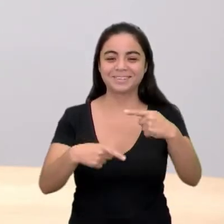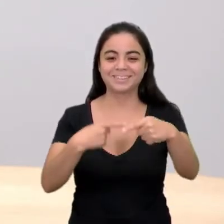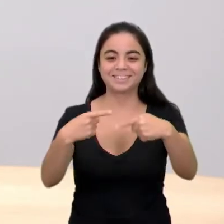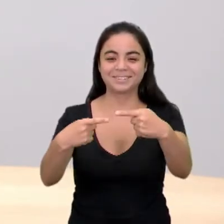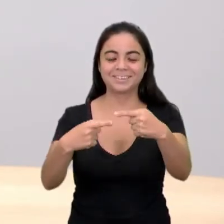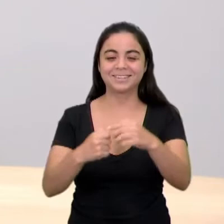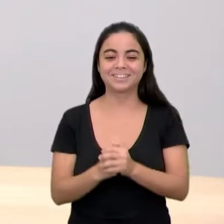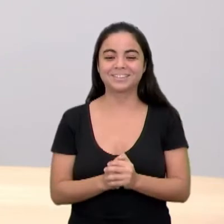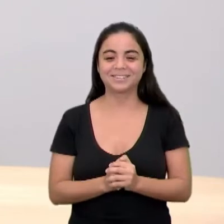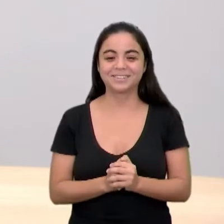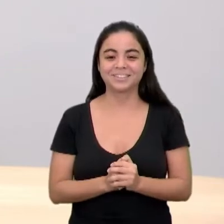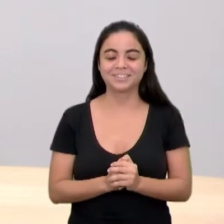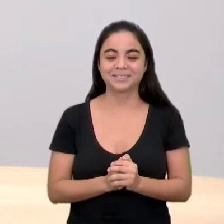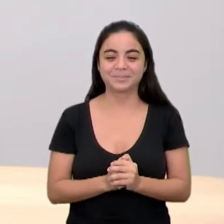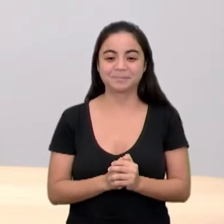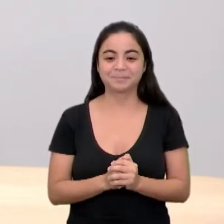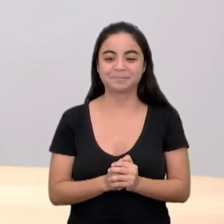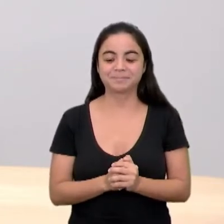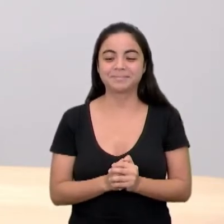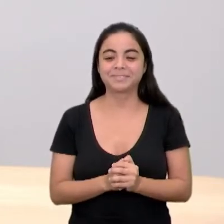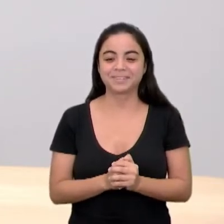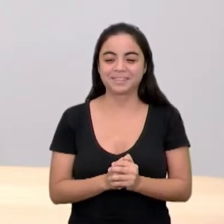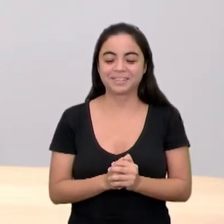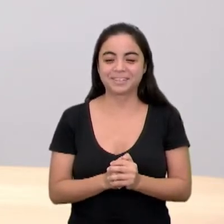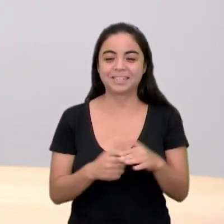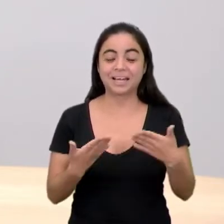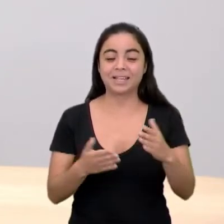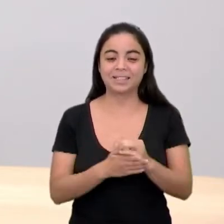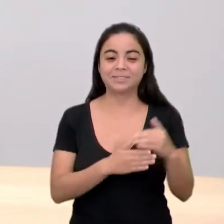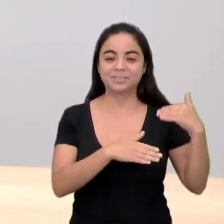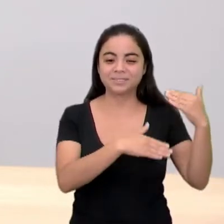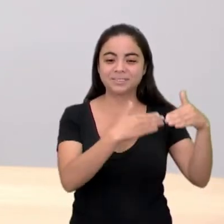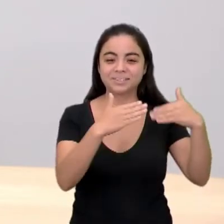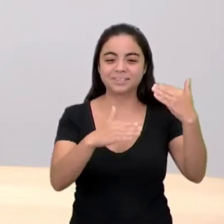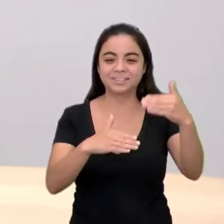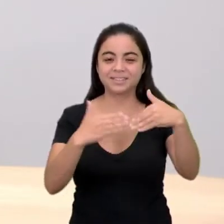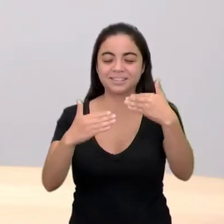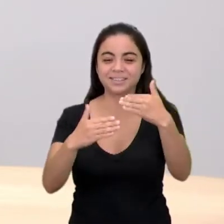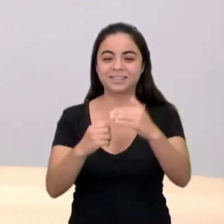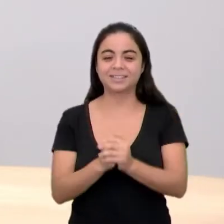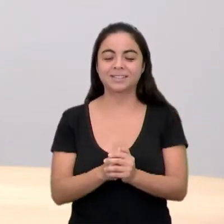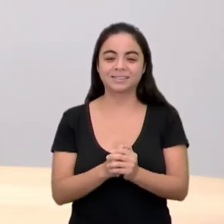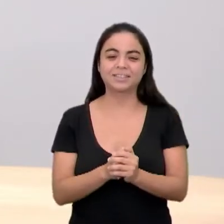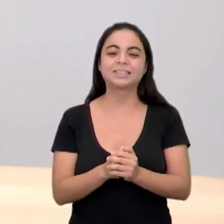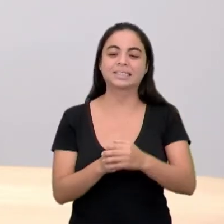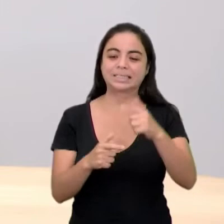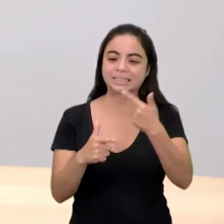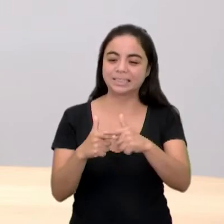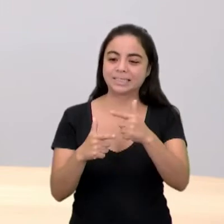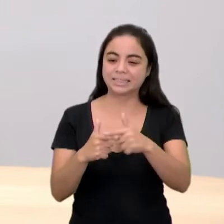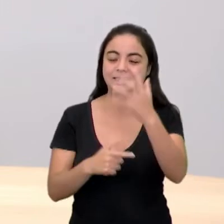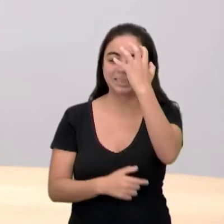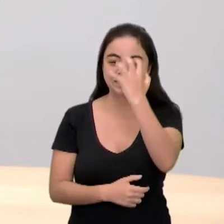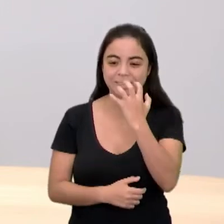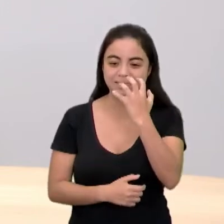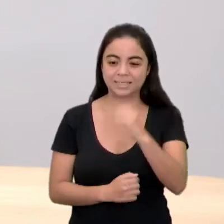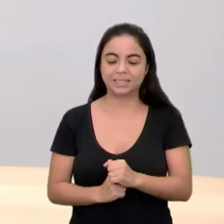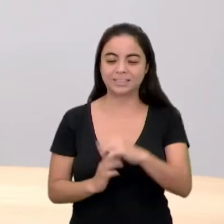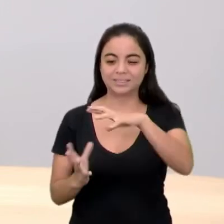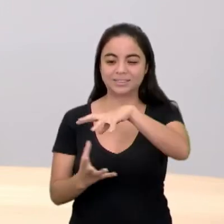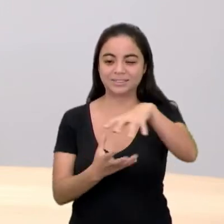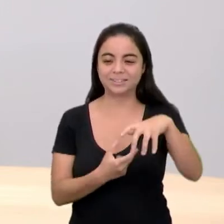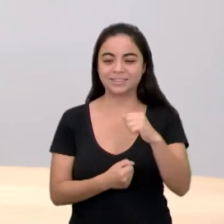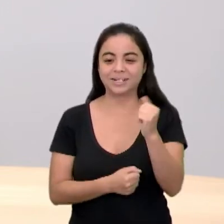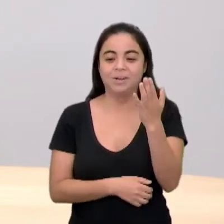lá, né? Tem gente falando já em anos, não em décadas, né? Então a gente já tem problemas sérios aí de aquecimento